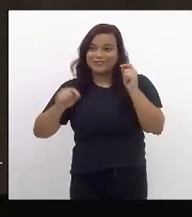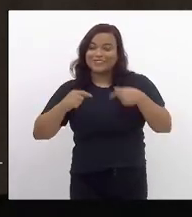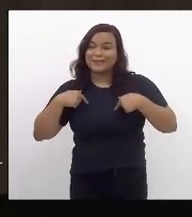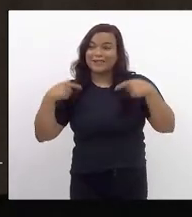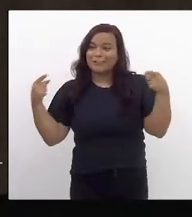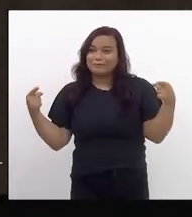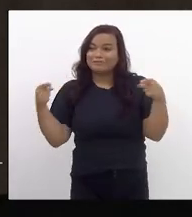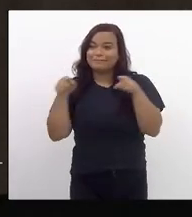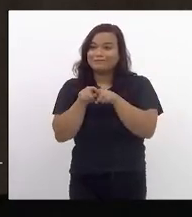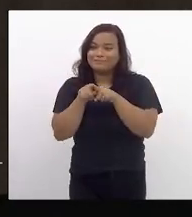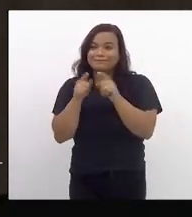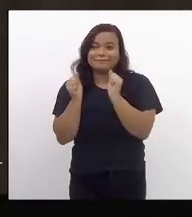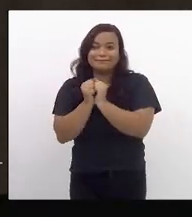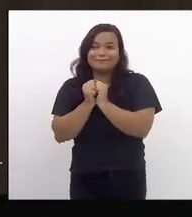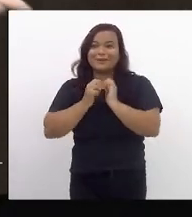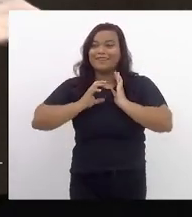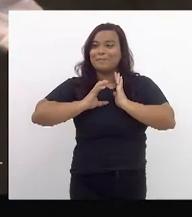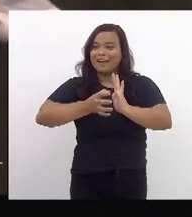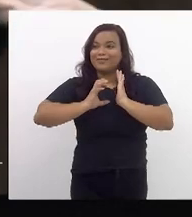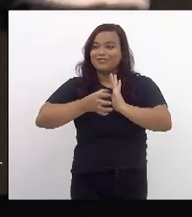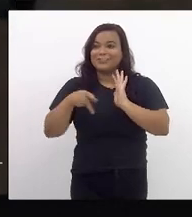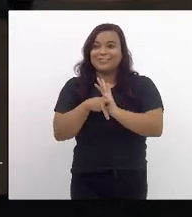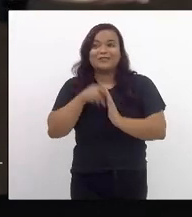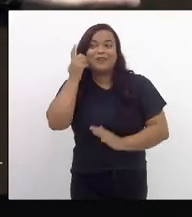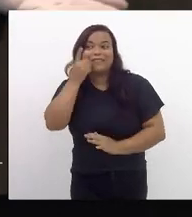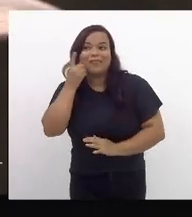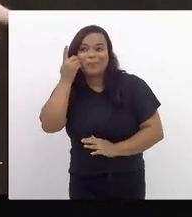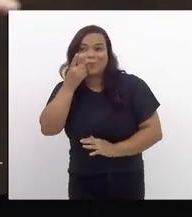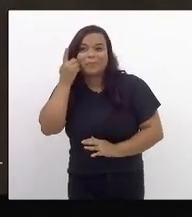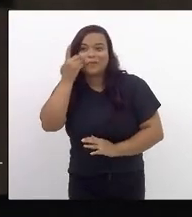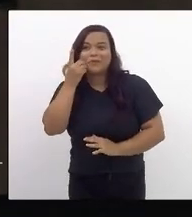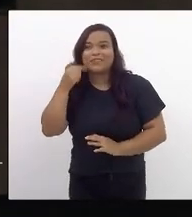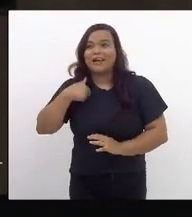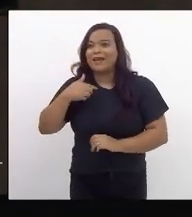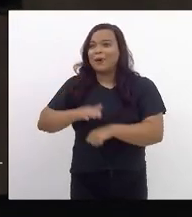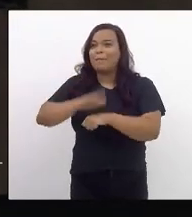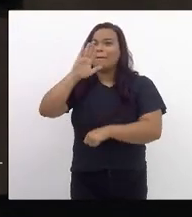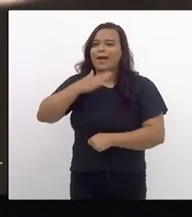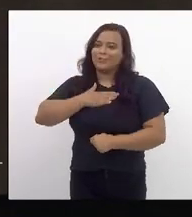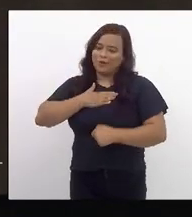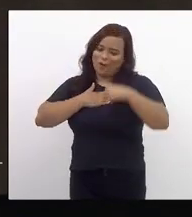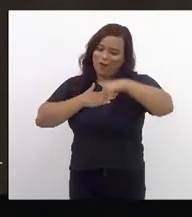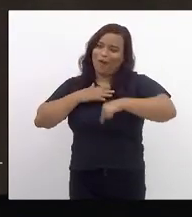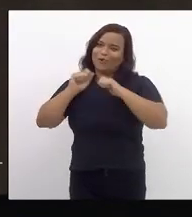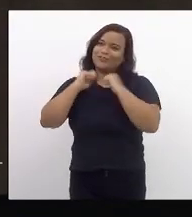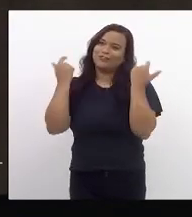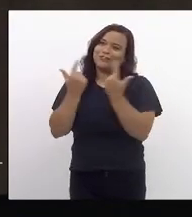de partido do deputado que eu mais gosto nessa casa.